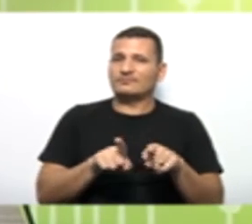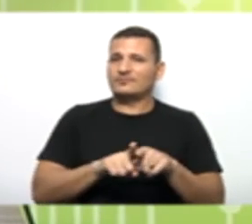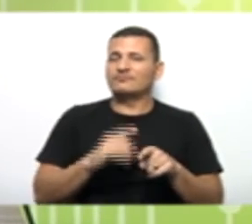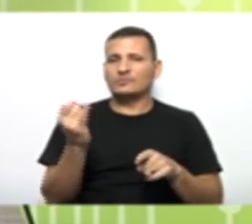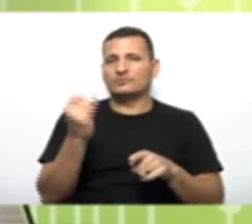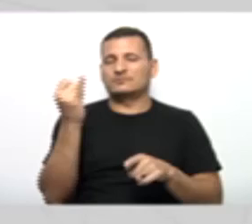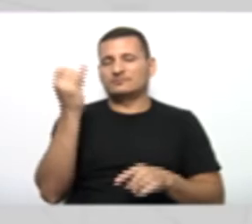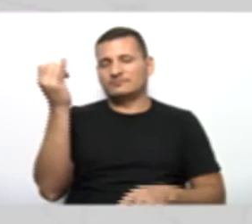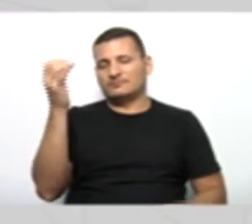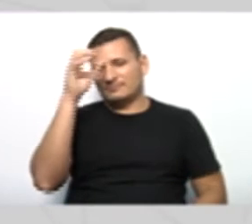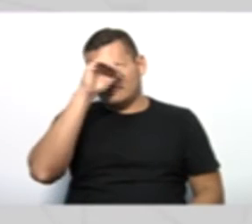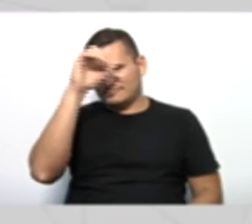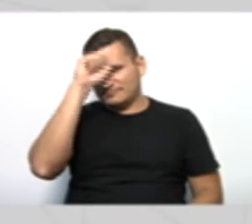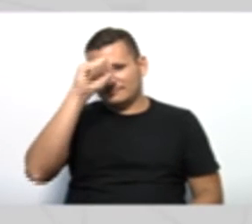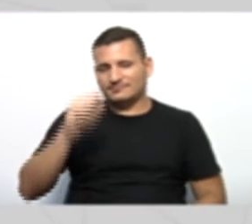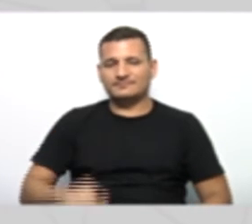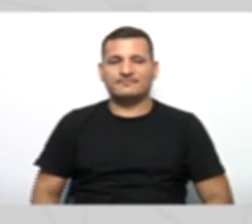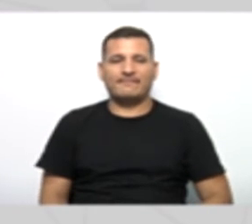aprendizado.